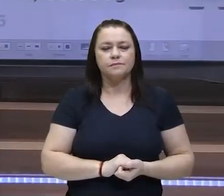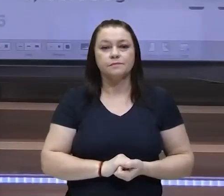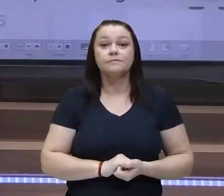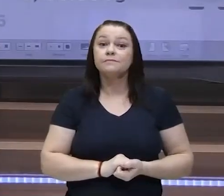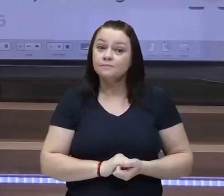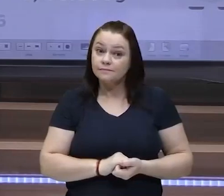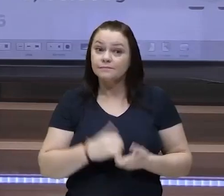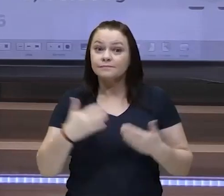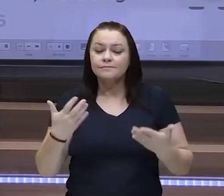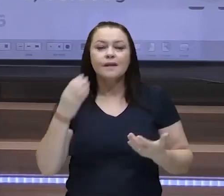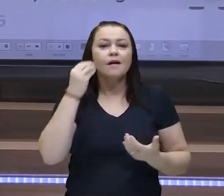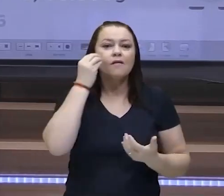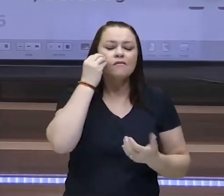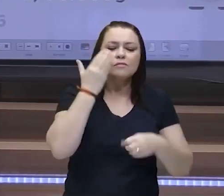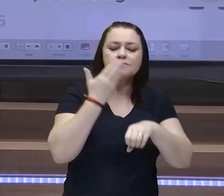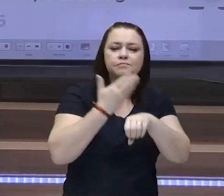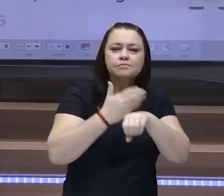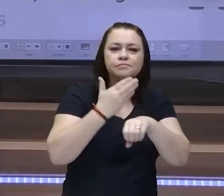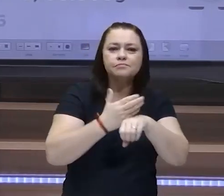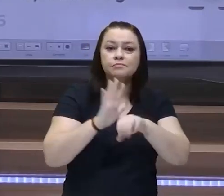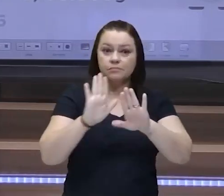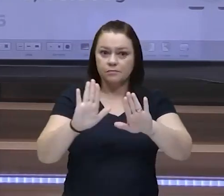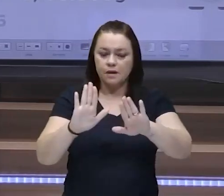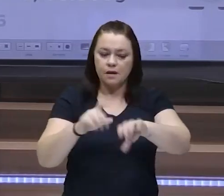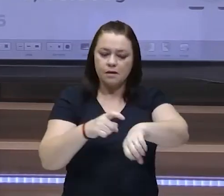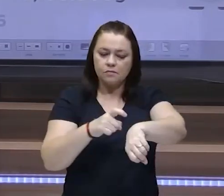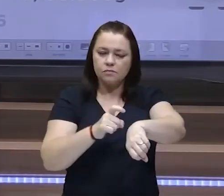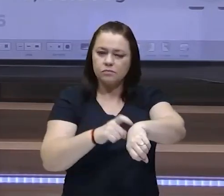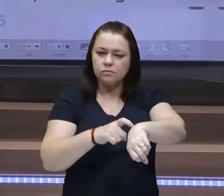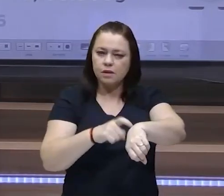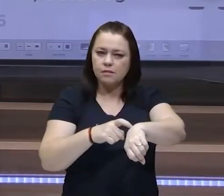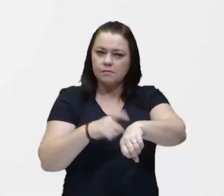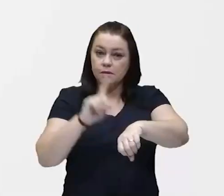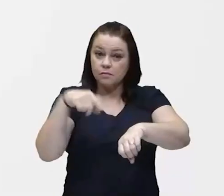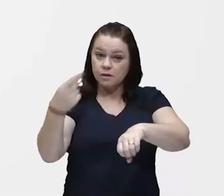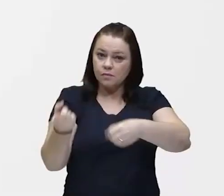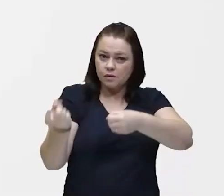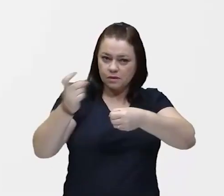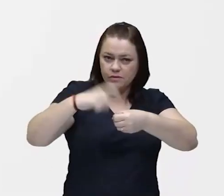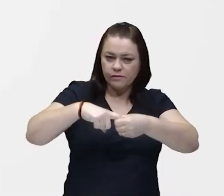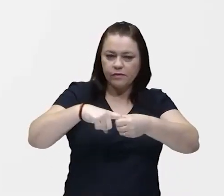Então, vimos aí exercitando. Vou dar o tempinho para vocês. Daqui a pouco nós voltamos.